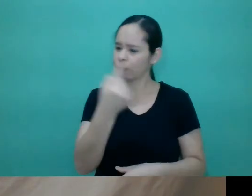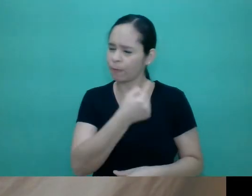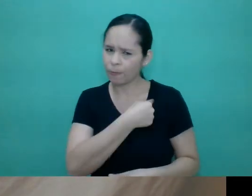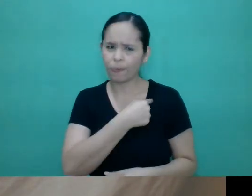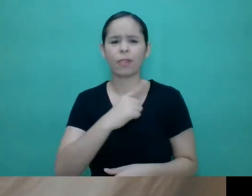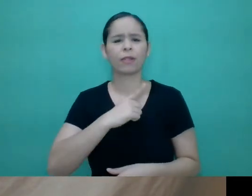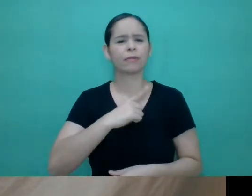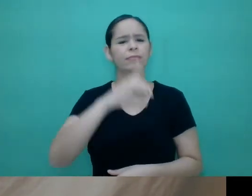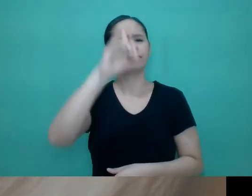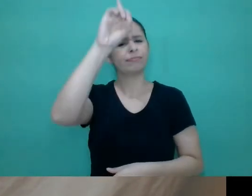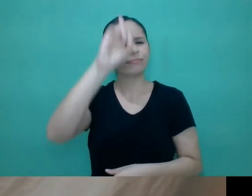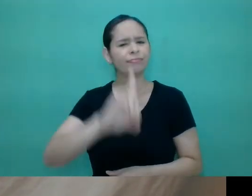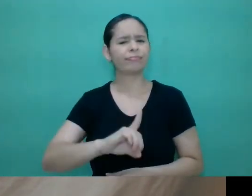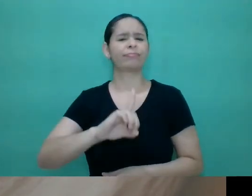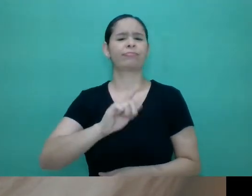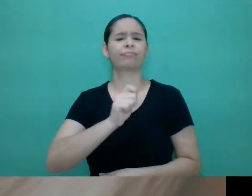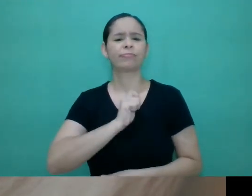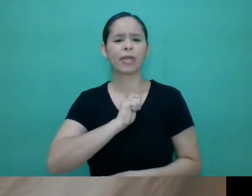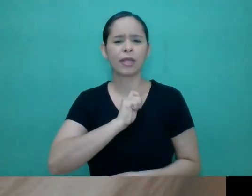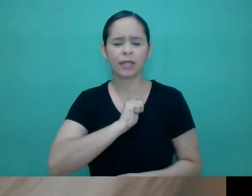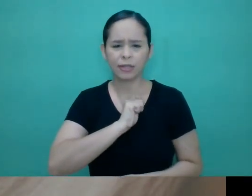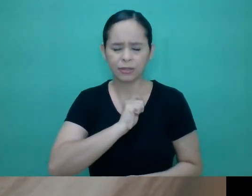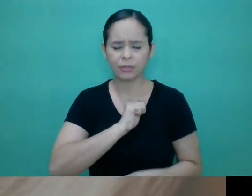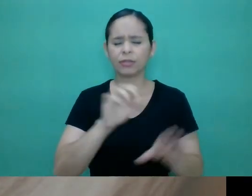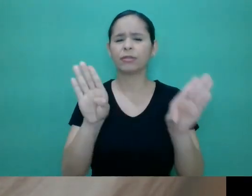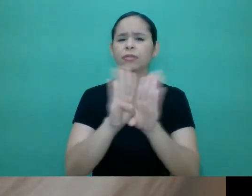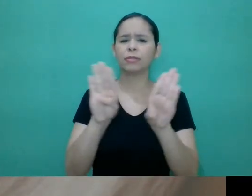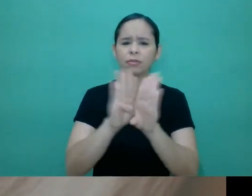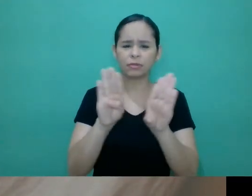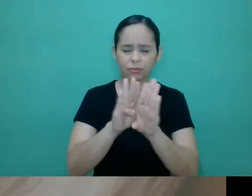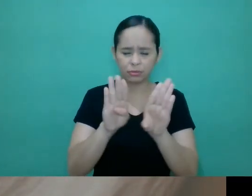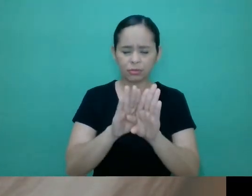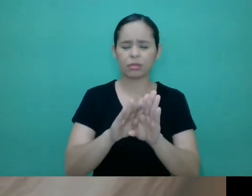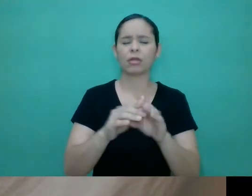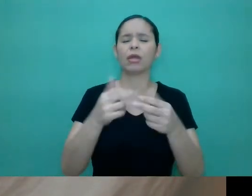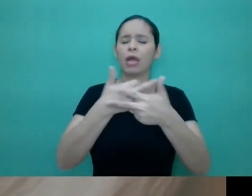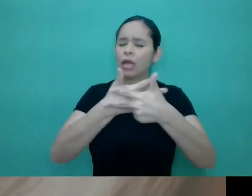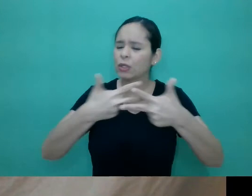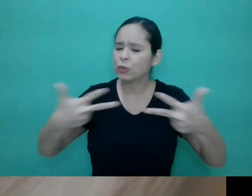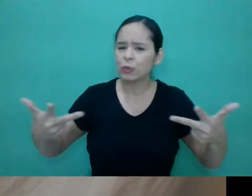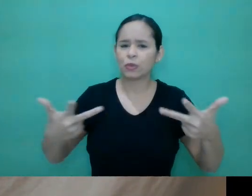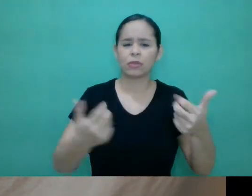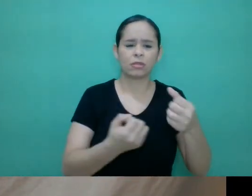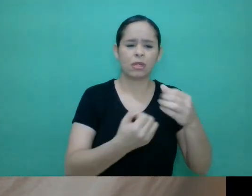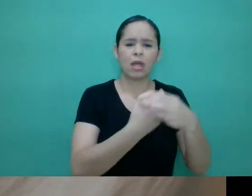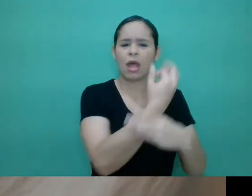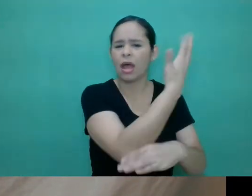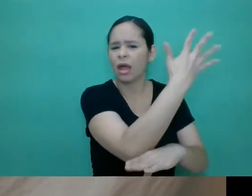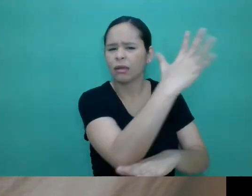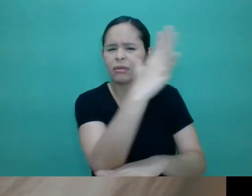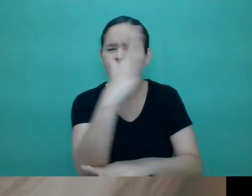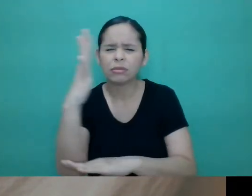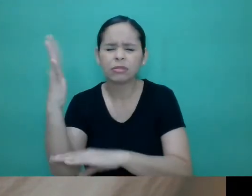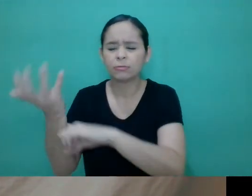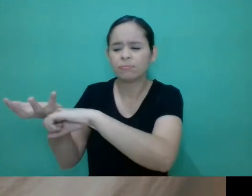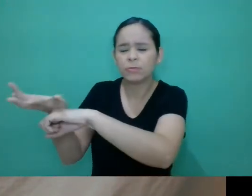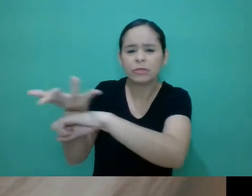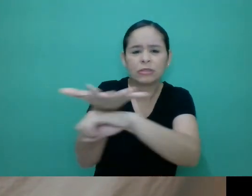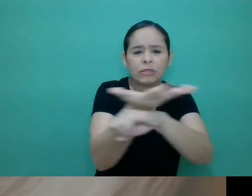arqueológicos sobre a toponímia e a farmacopeia de plantas, que seria uma espécie de